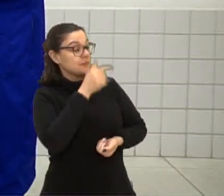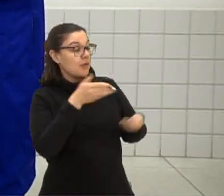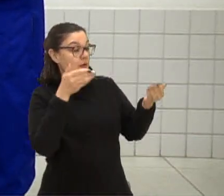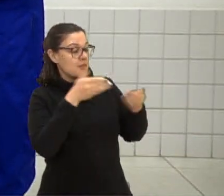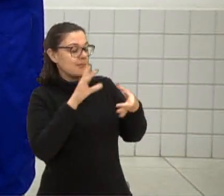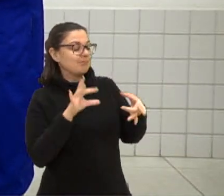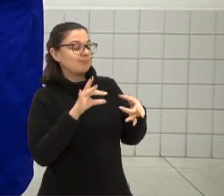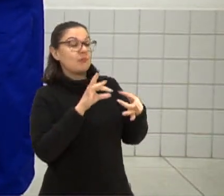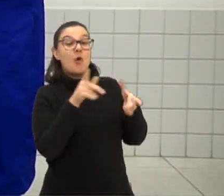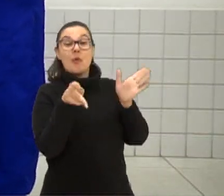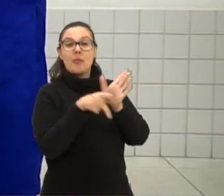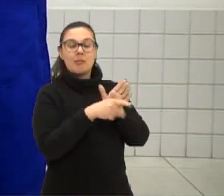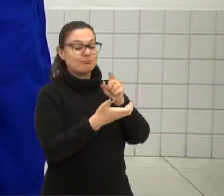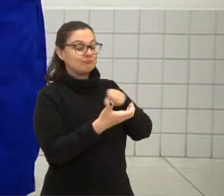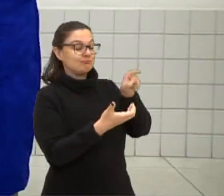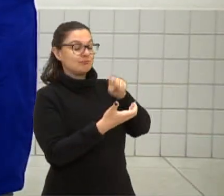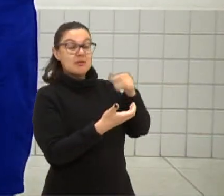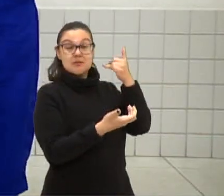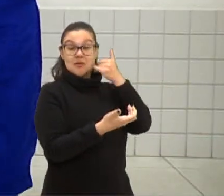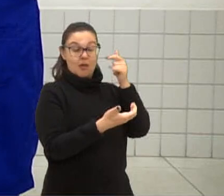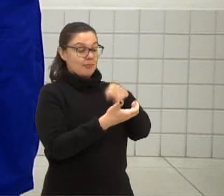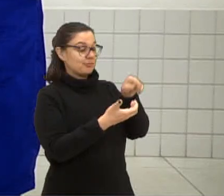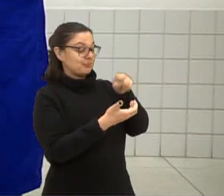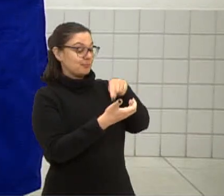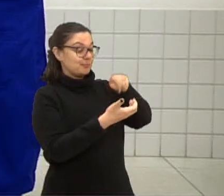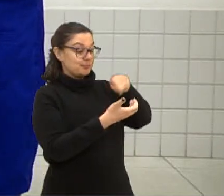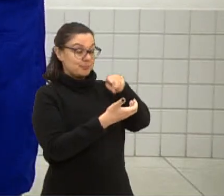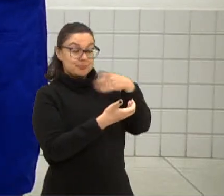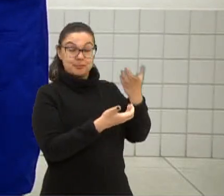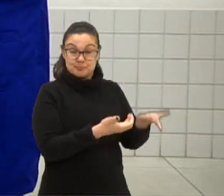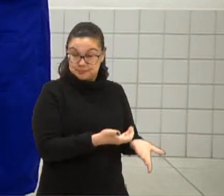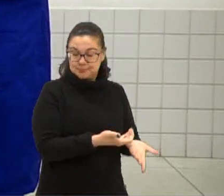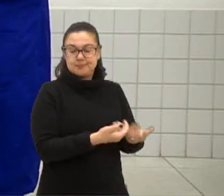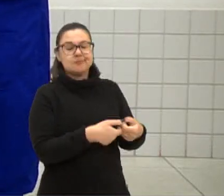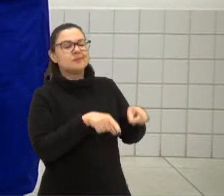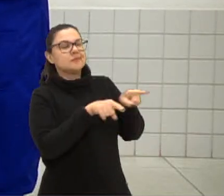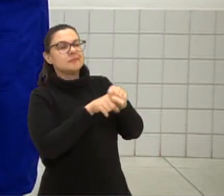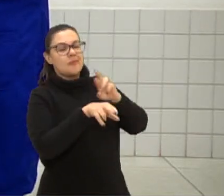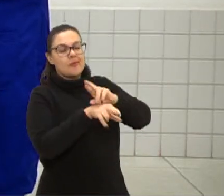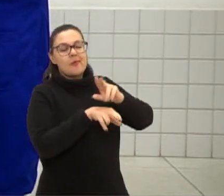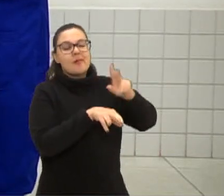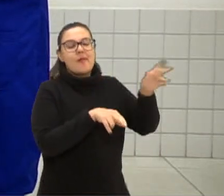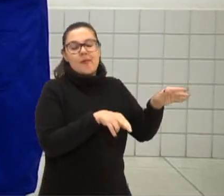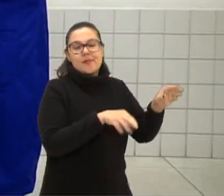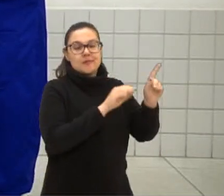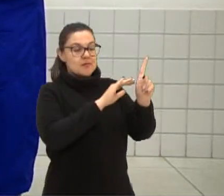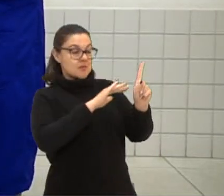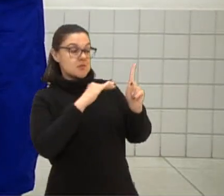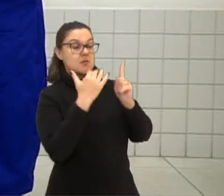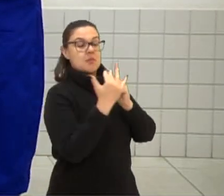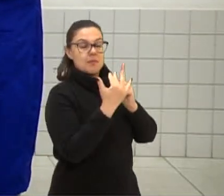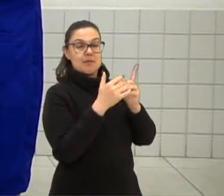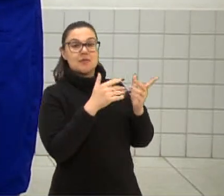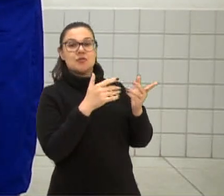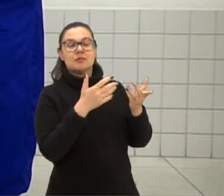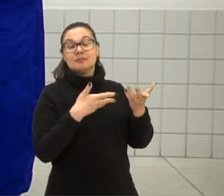mais conectadas através dos smartphones, dos celulares e através de outras mídias que